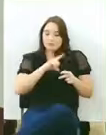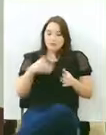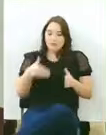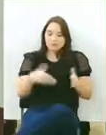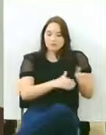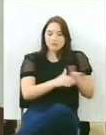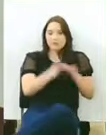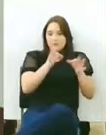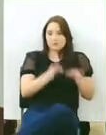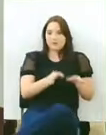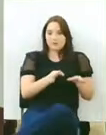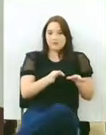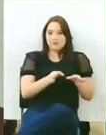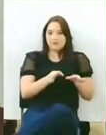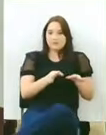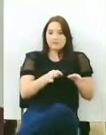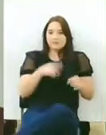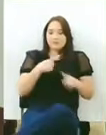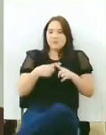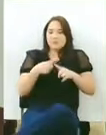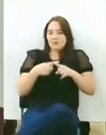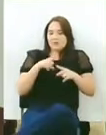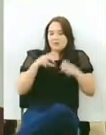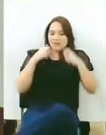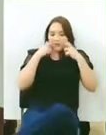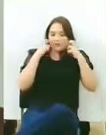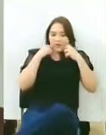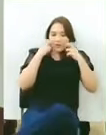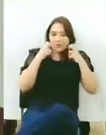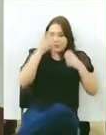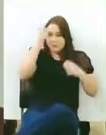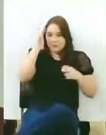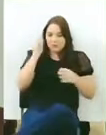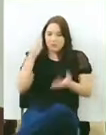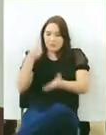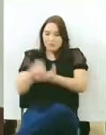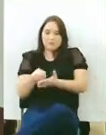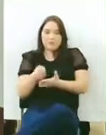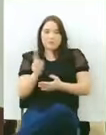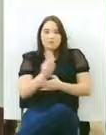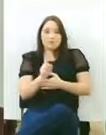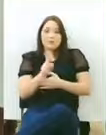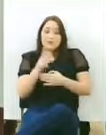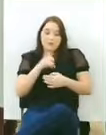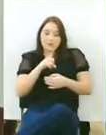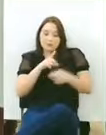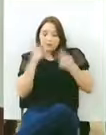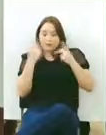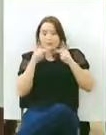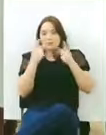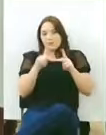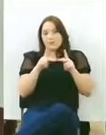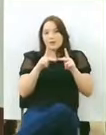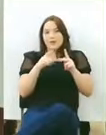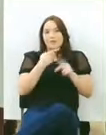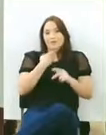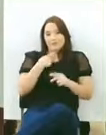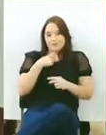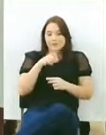que há entre vós, não por constrangimento, mas espontaneamente.